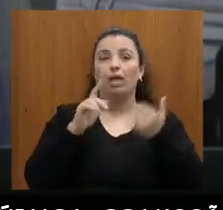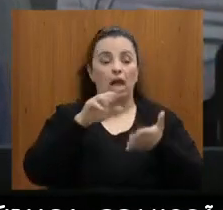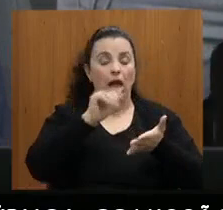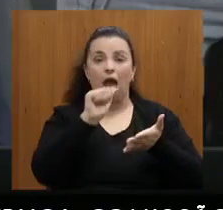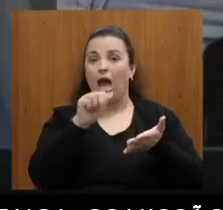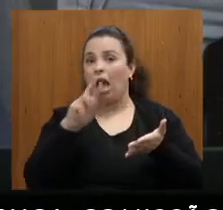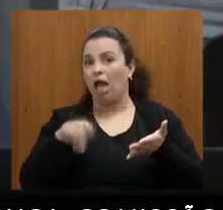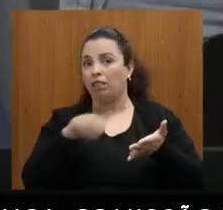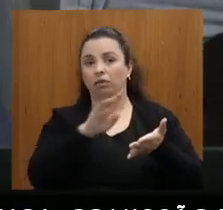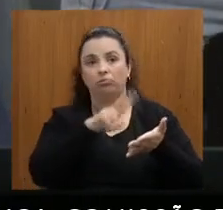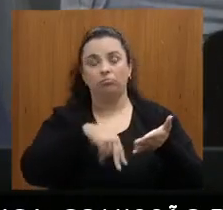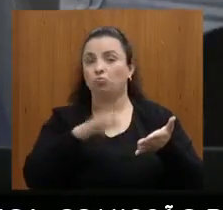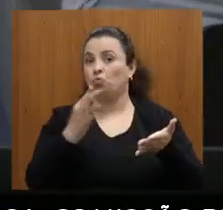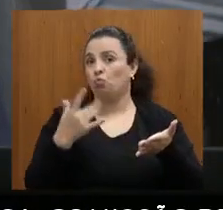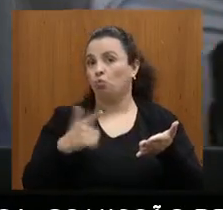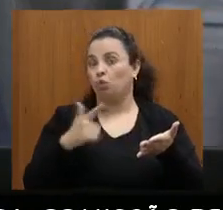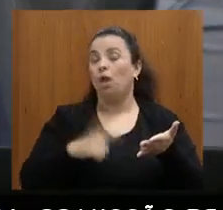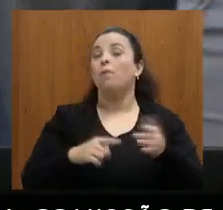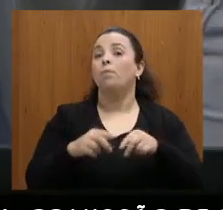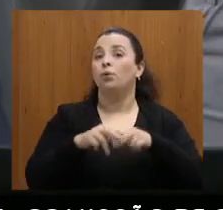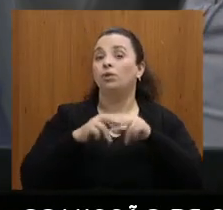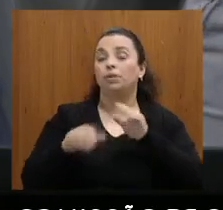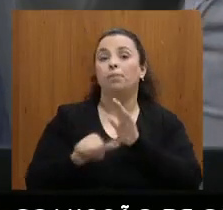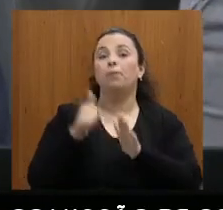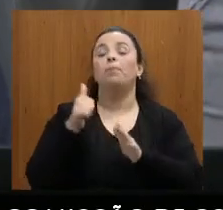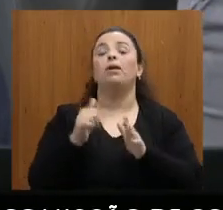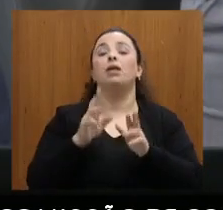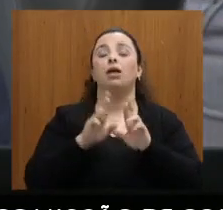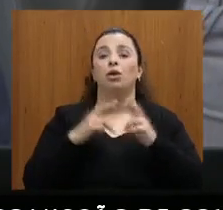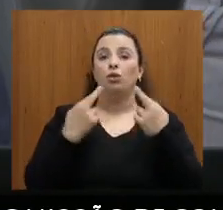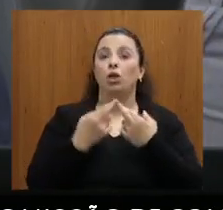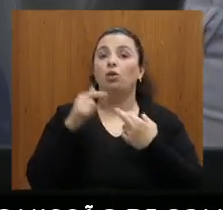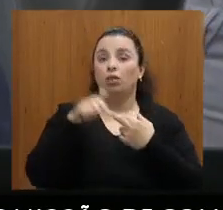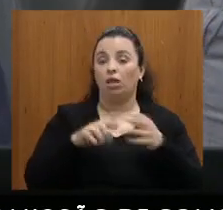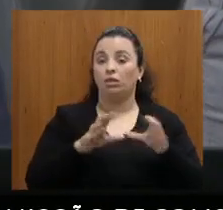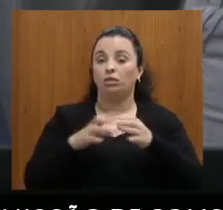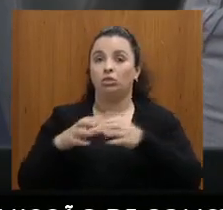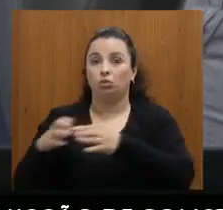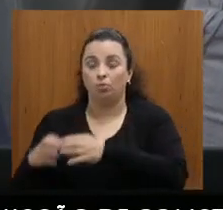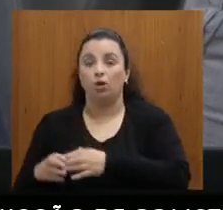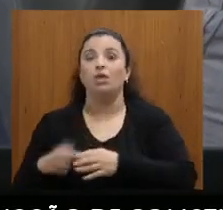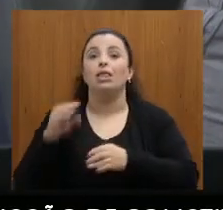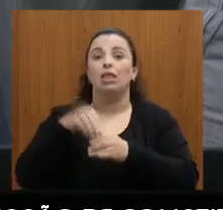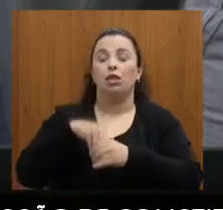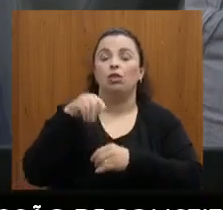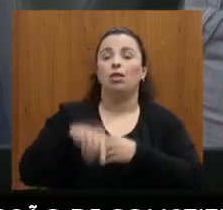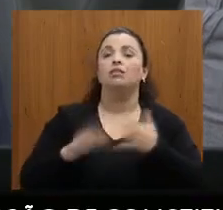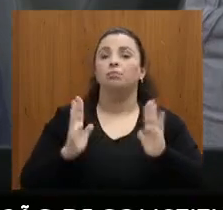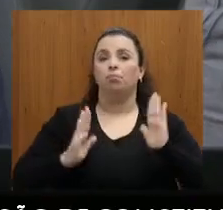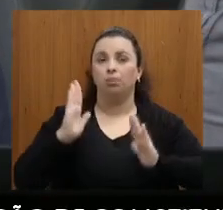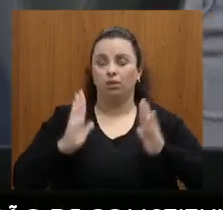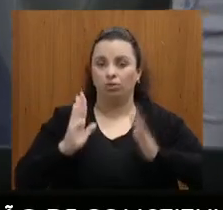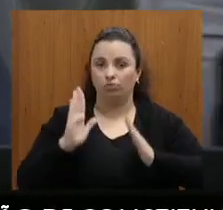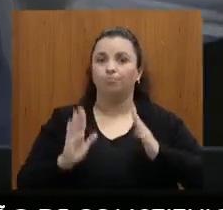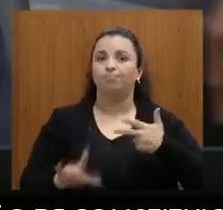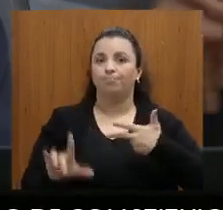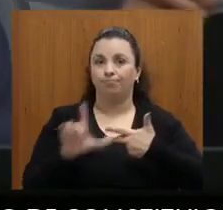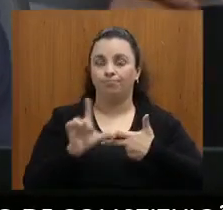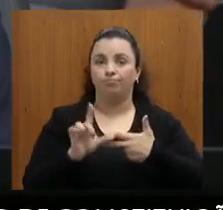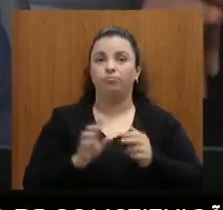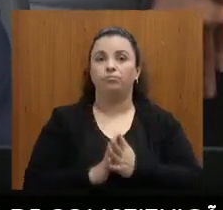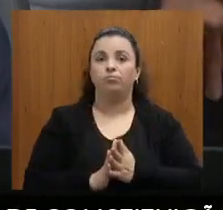da primeira reunião dessas comissões nesta sessão legislativa. Comunicação da